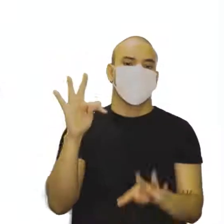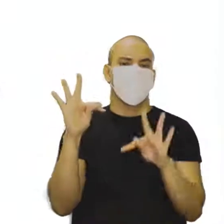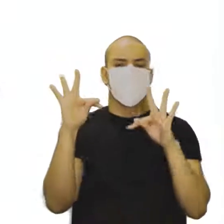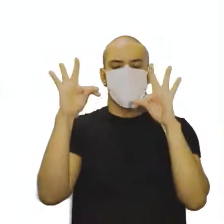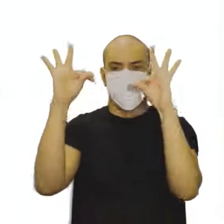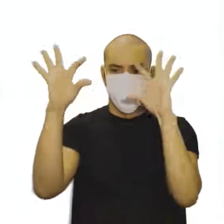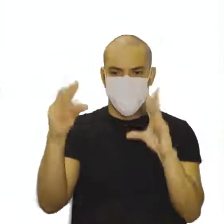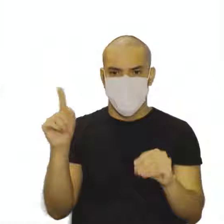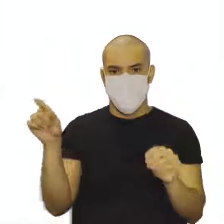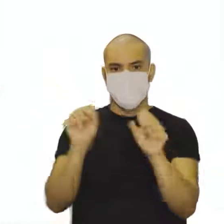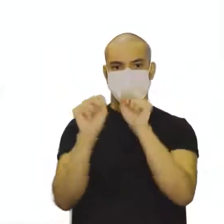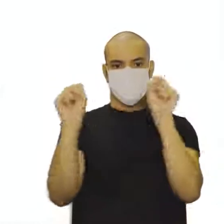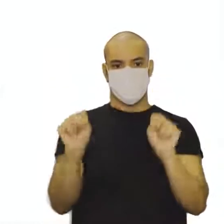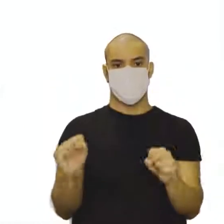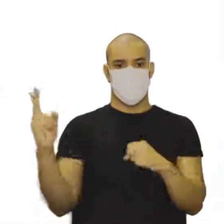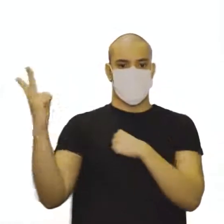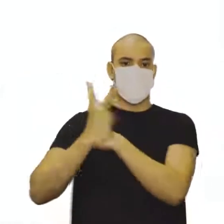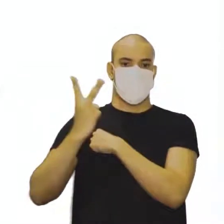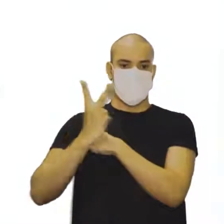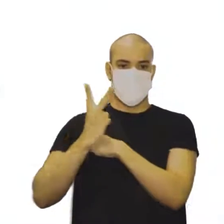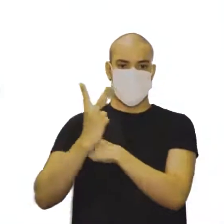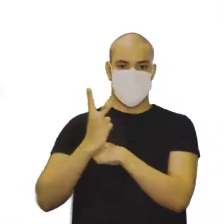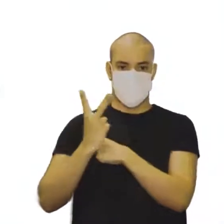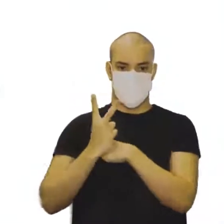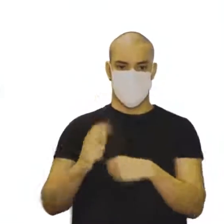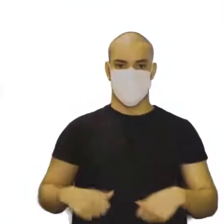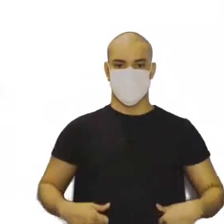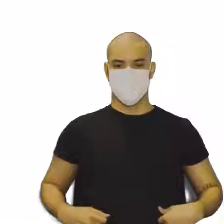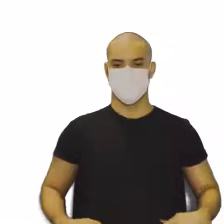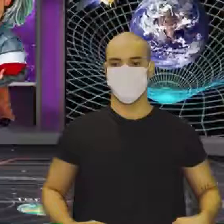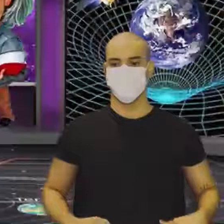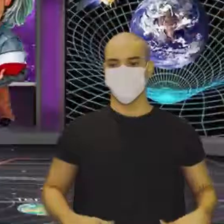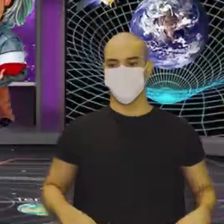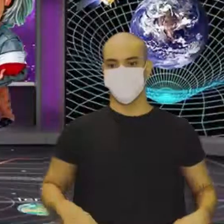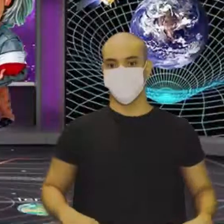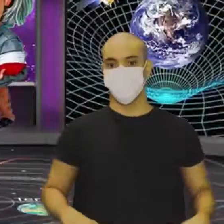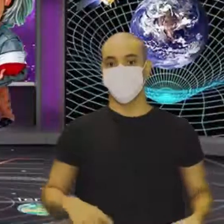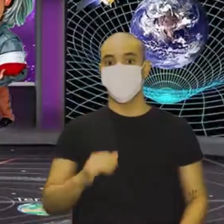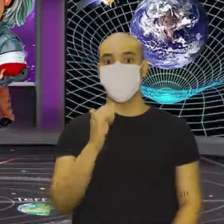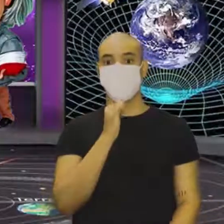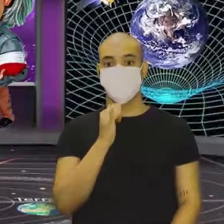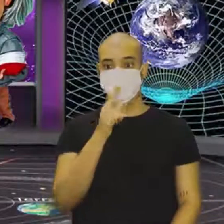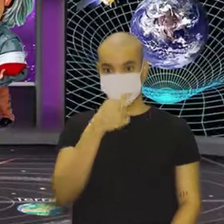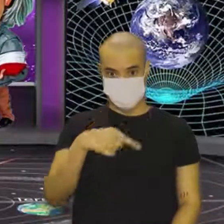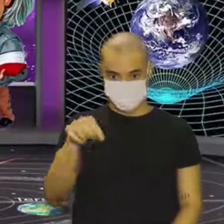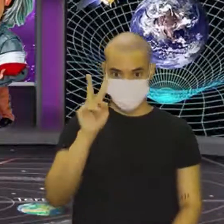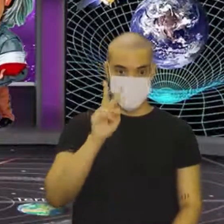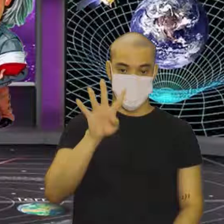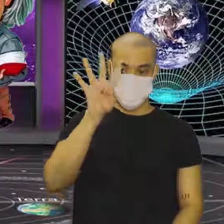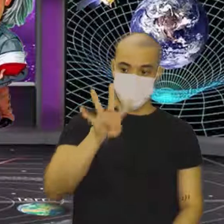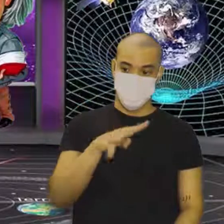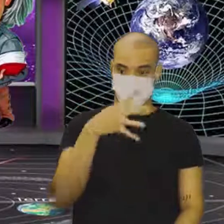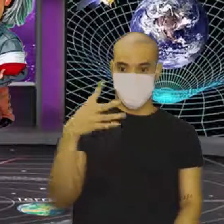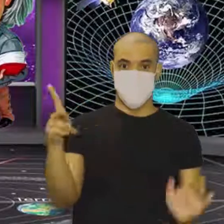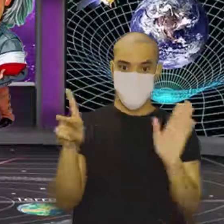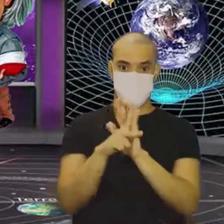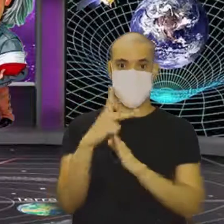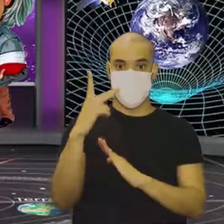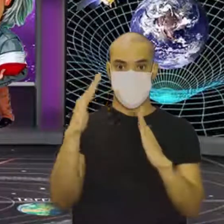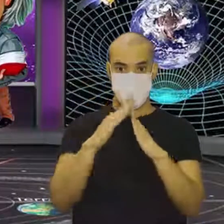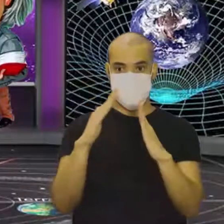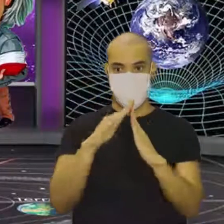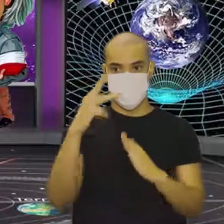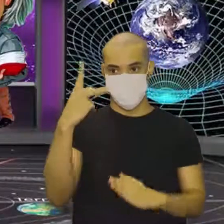são sistemas de proteção. Quando você for ver lá no quadro elétrico de distribuição da sua casa, tem lá